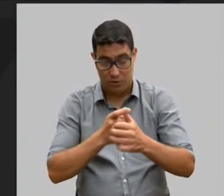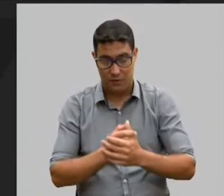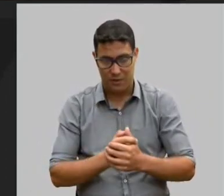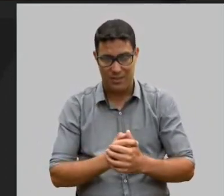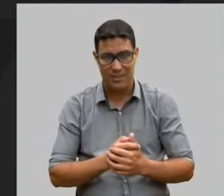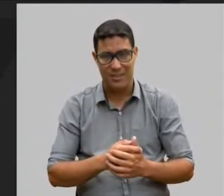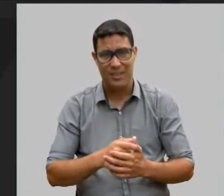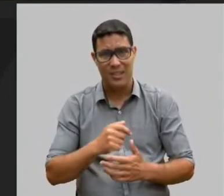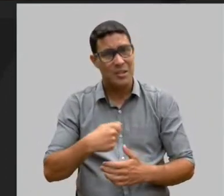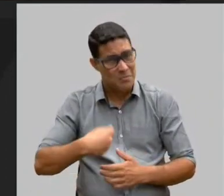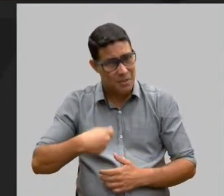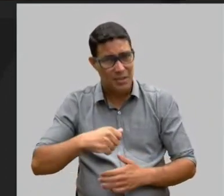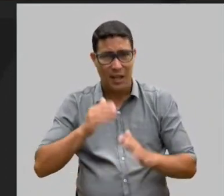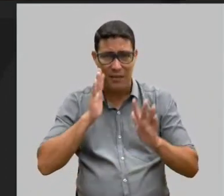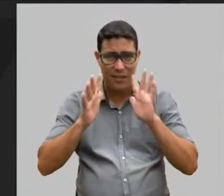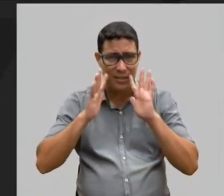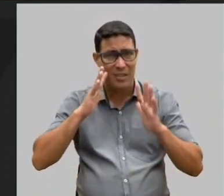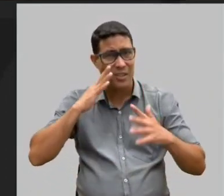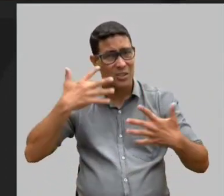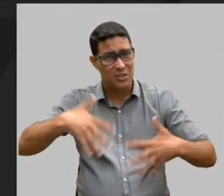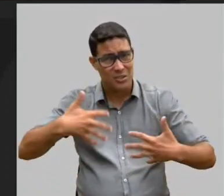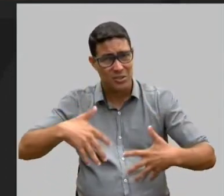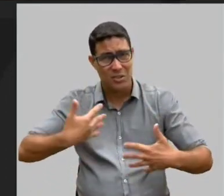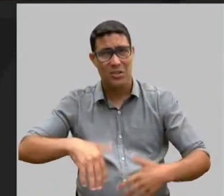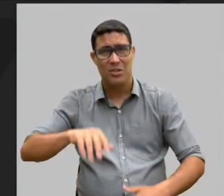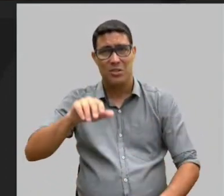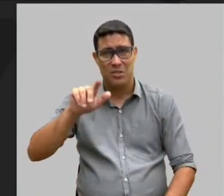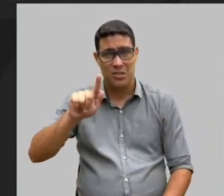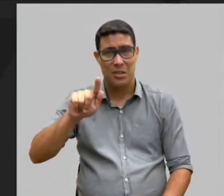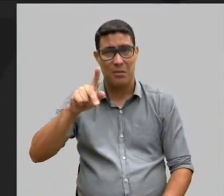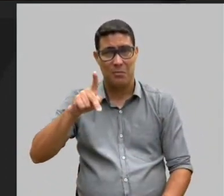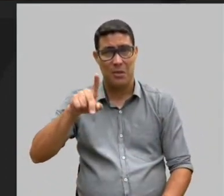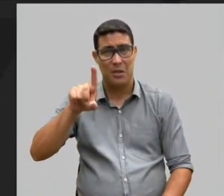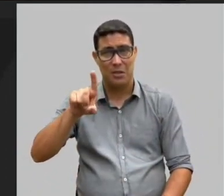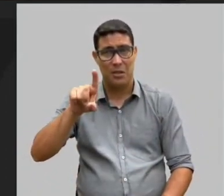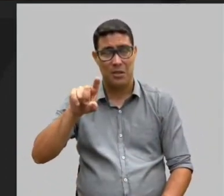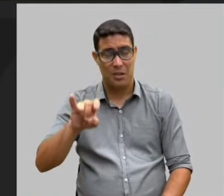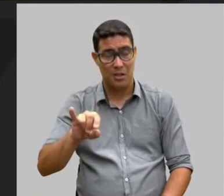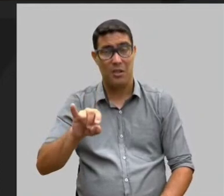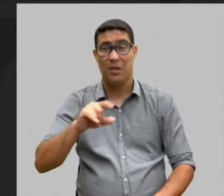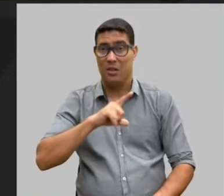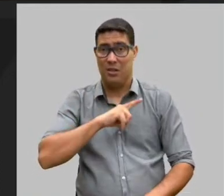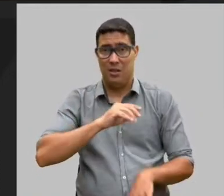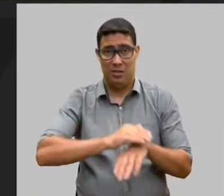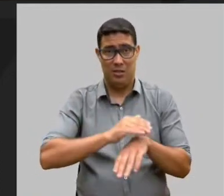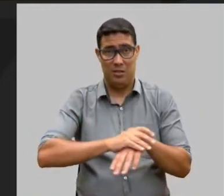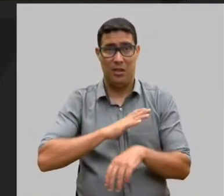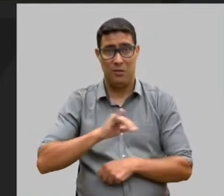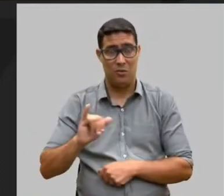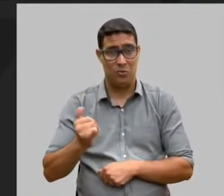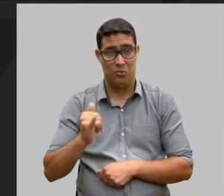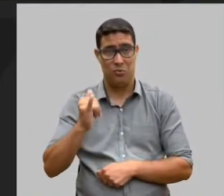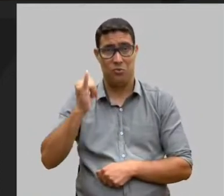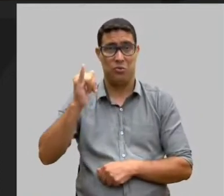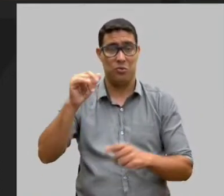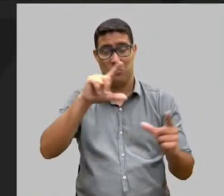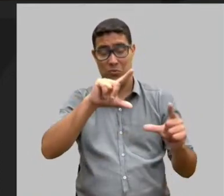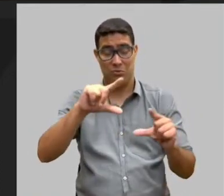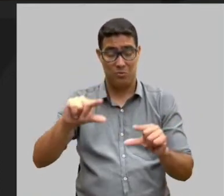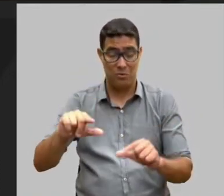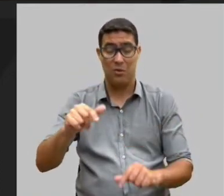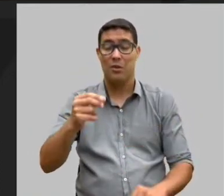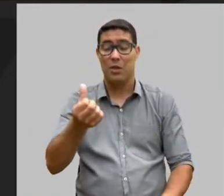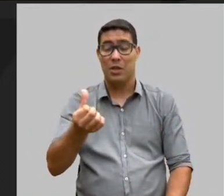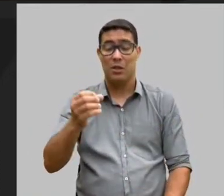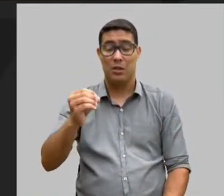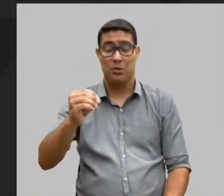aí tem que ser discutido se é só o gpdi foi foi já o o juros o juros do modo geral que o gpdi foi foi 609 e